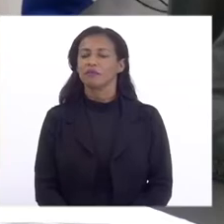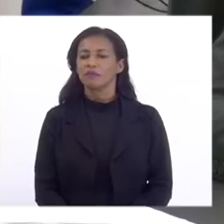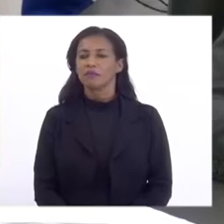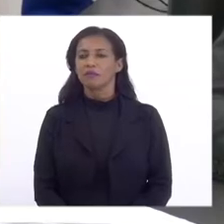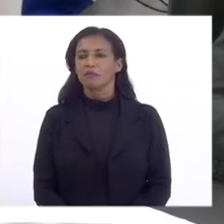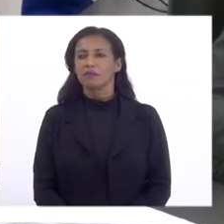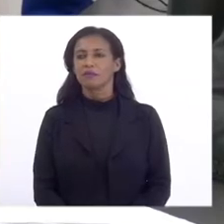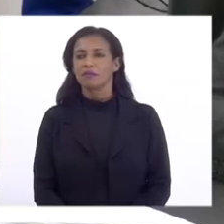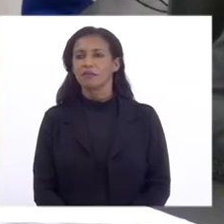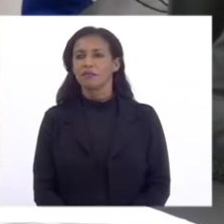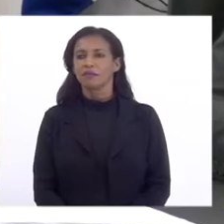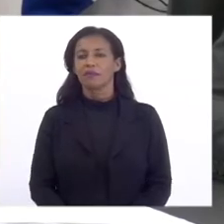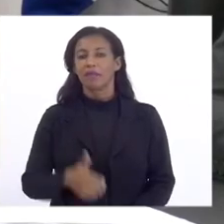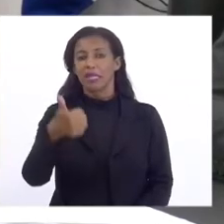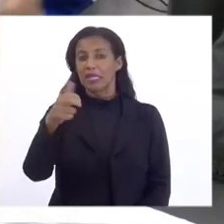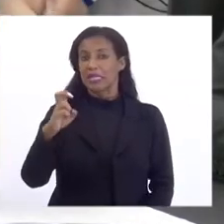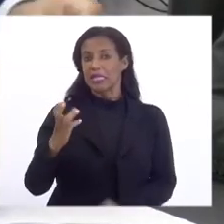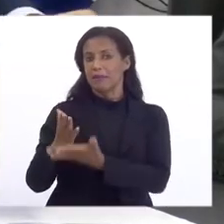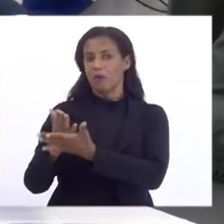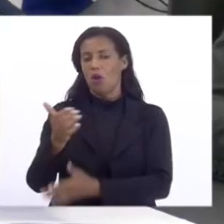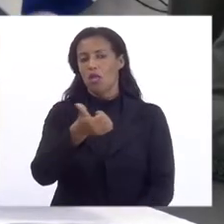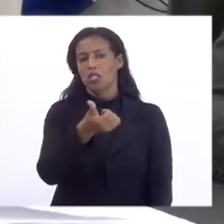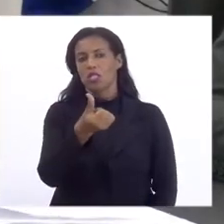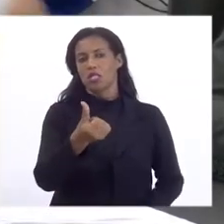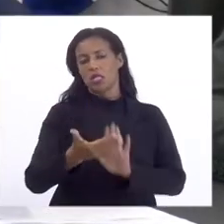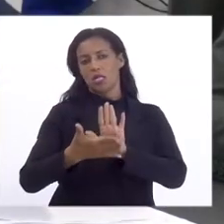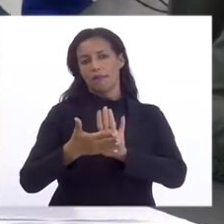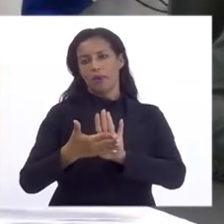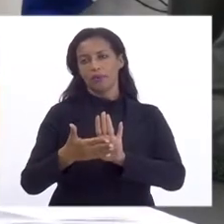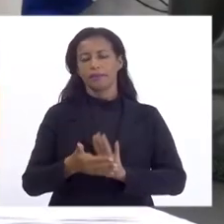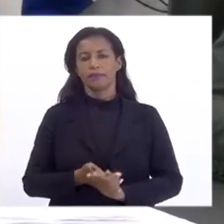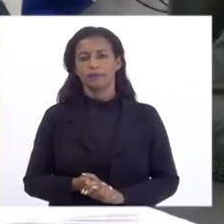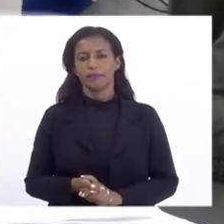frente. 15, aprovado. 16.